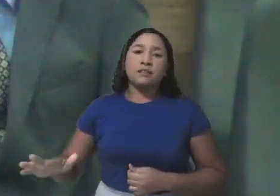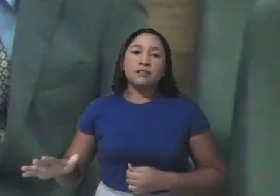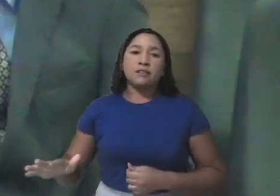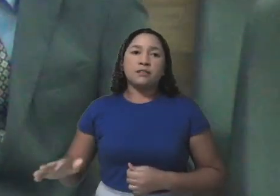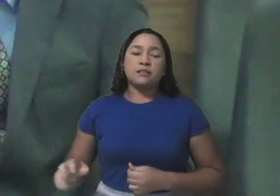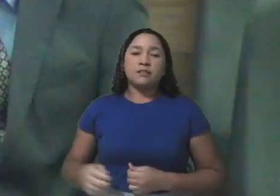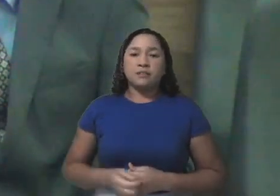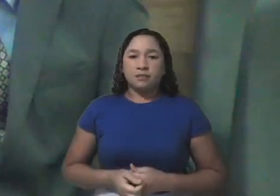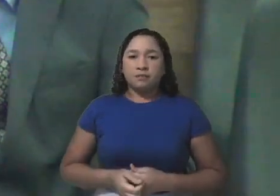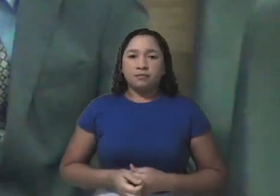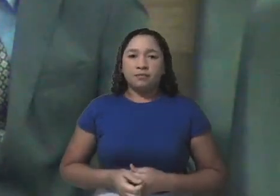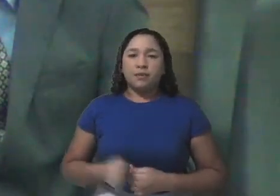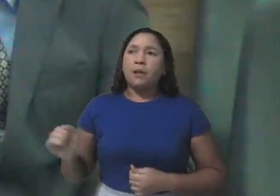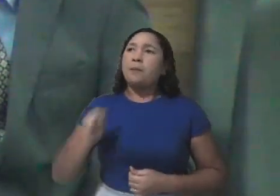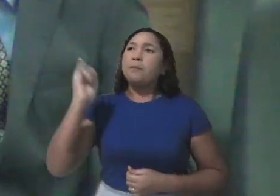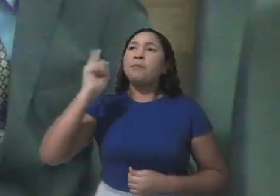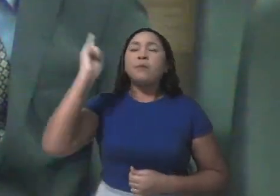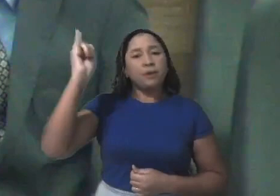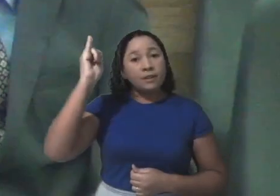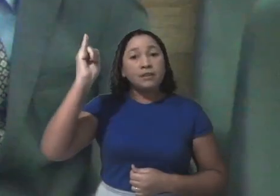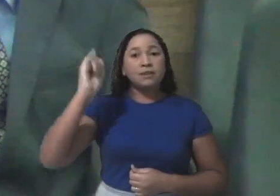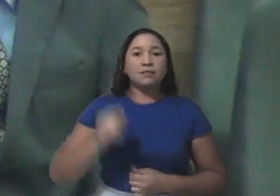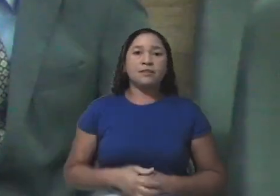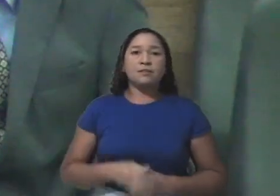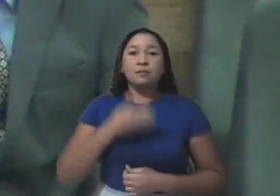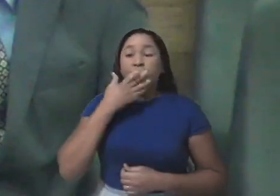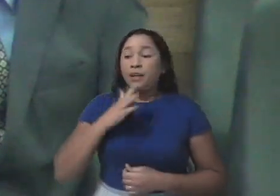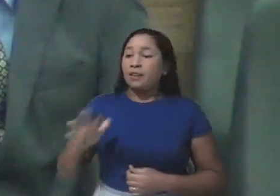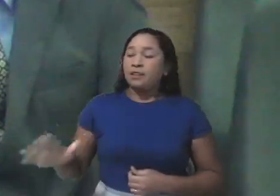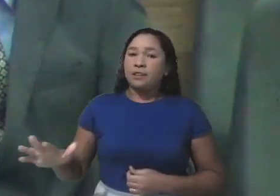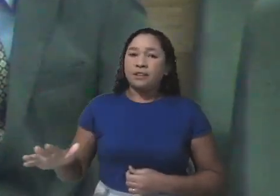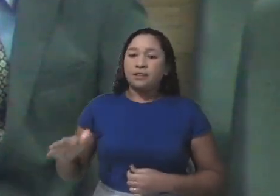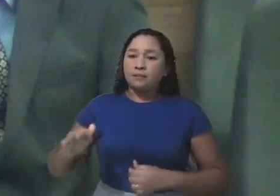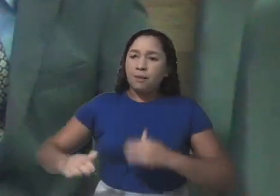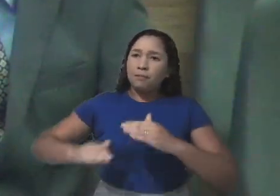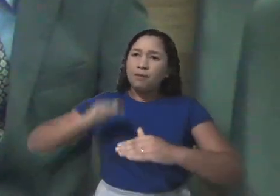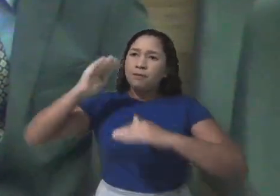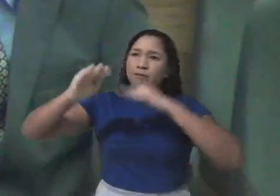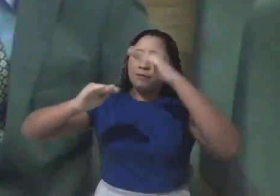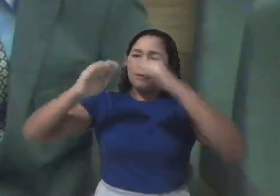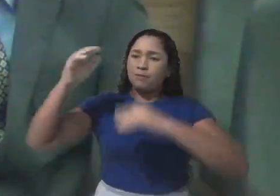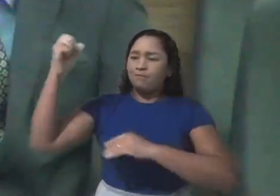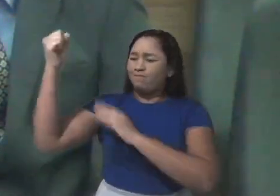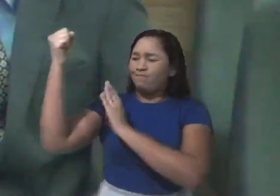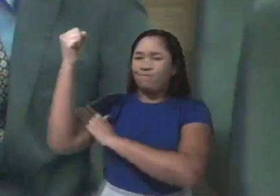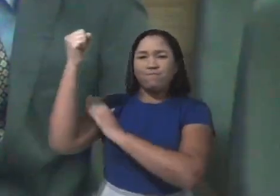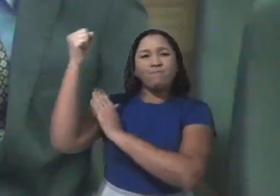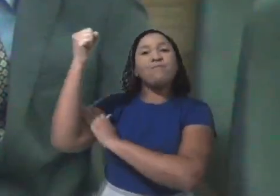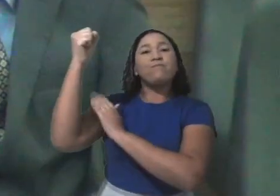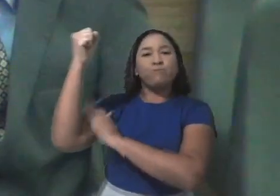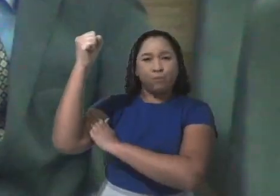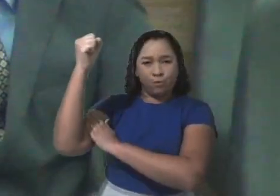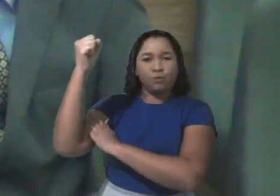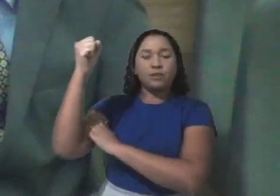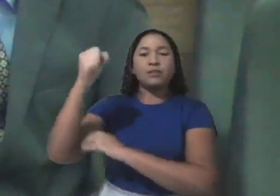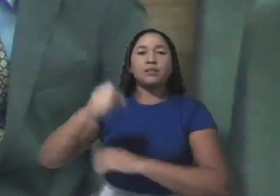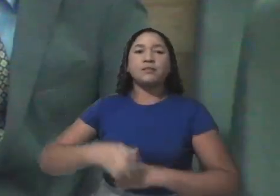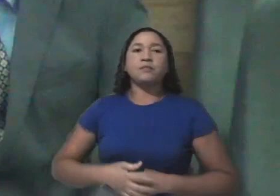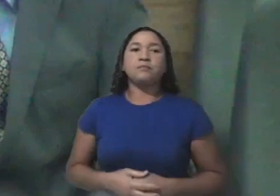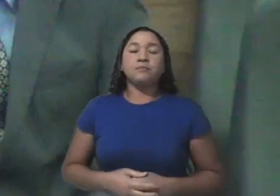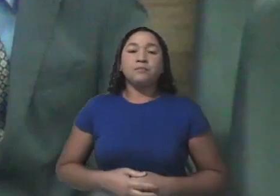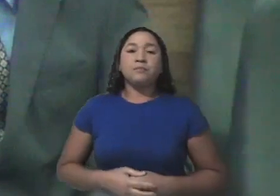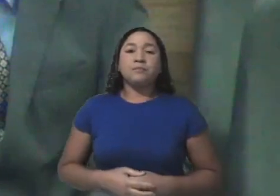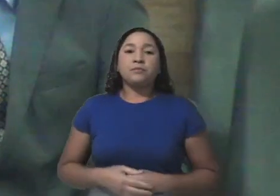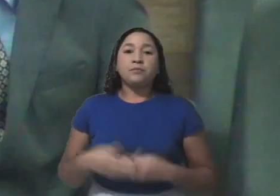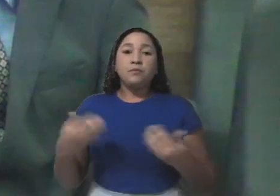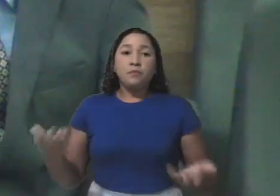crescer forte, com estrutura. Então o escritor aos Hebreus está dizendo que os rudimentos da nossa